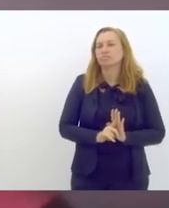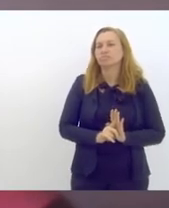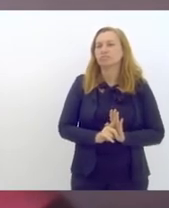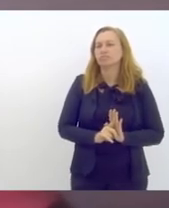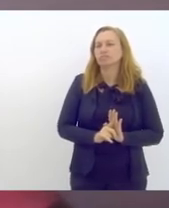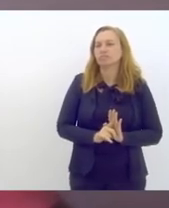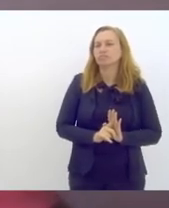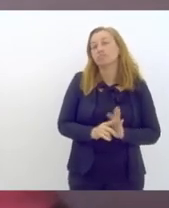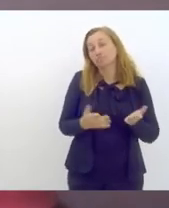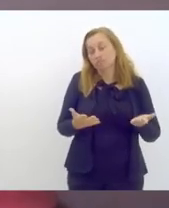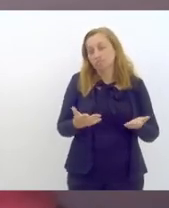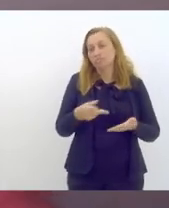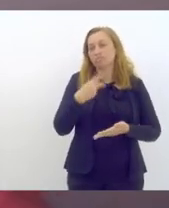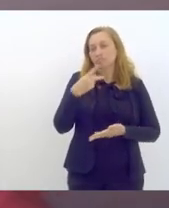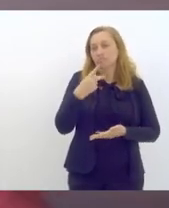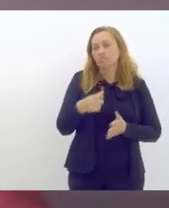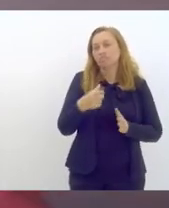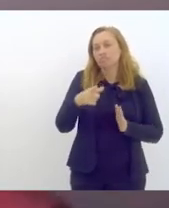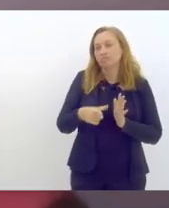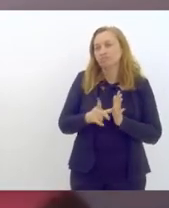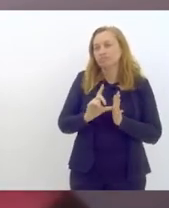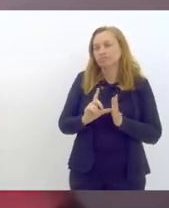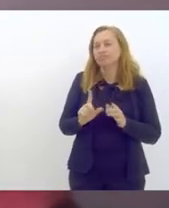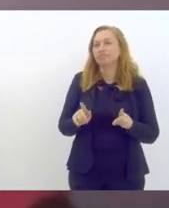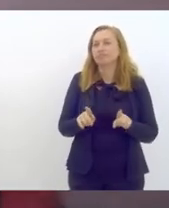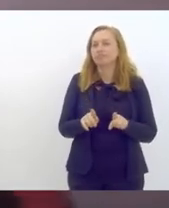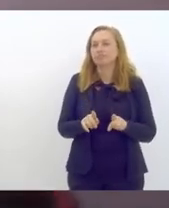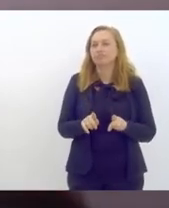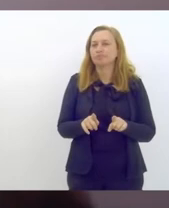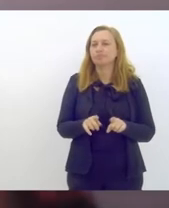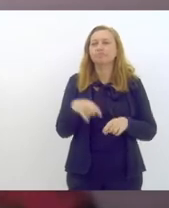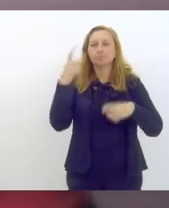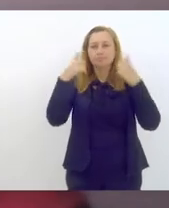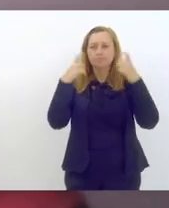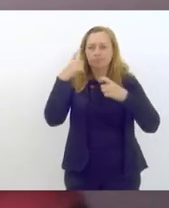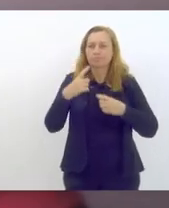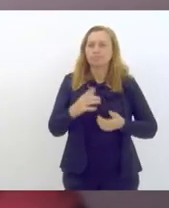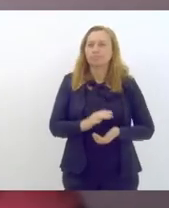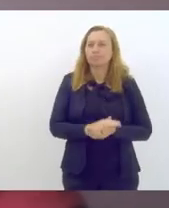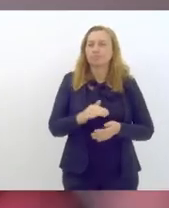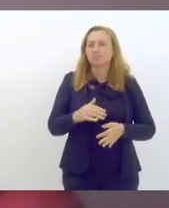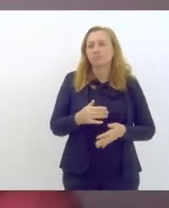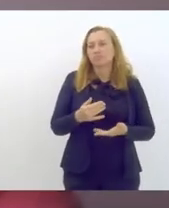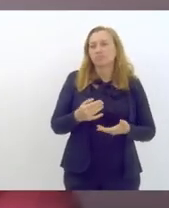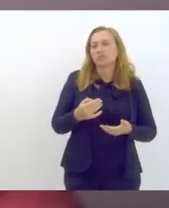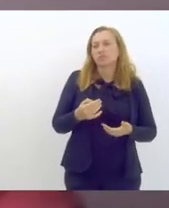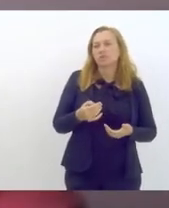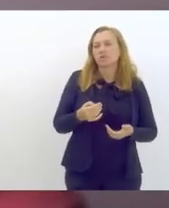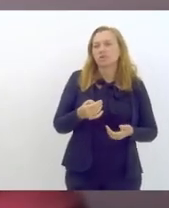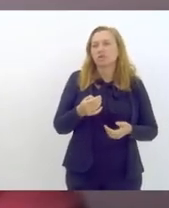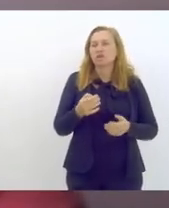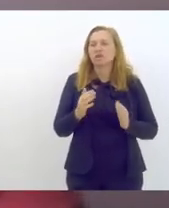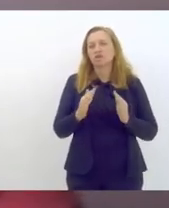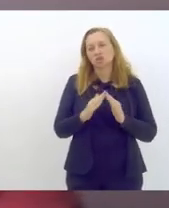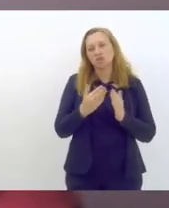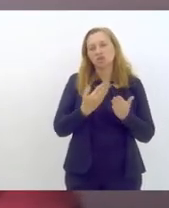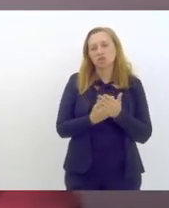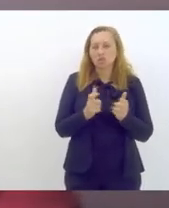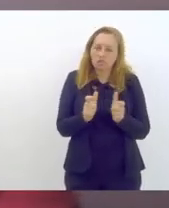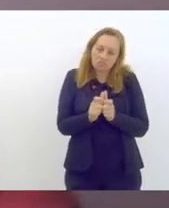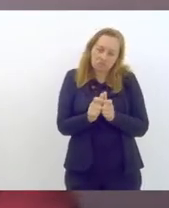E como bem foi dito antes, né, tem-se também a preocupação que nem toda escola tem espaço, né,